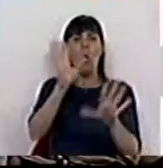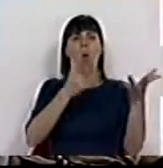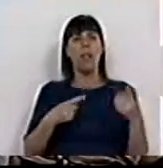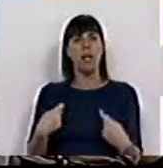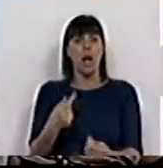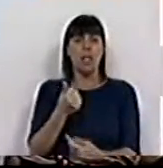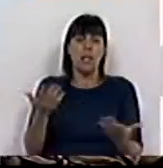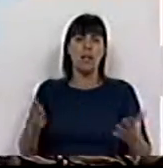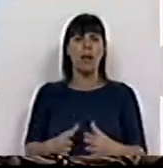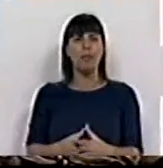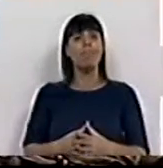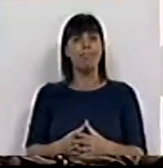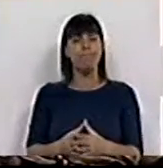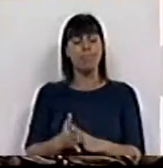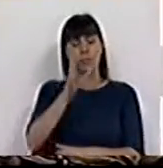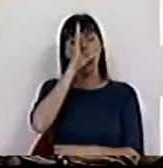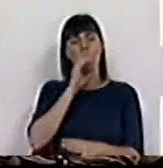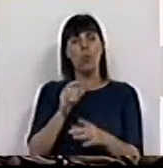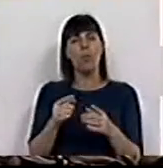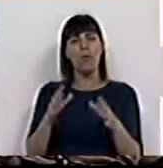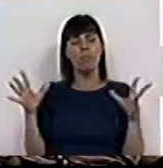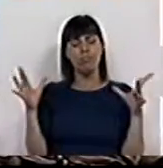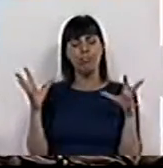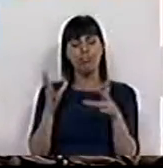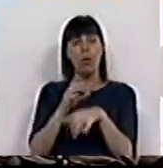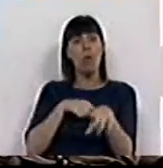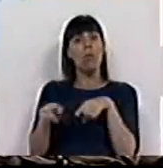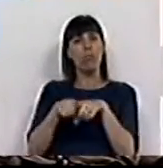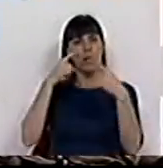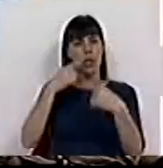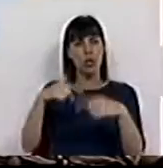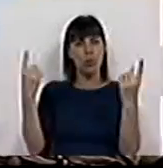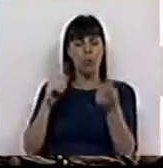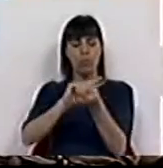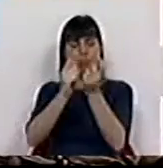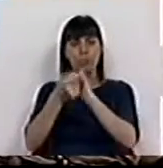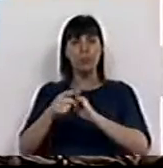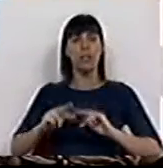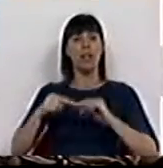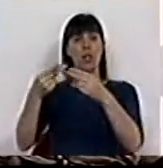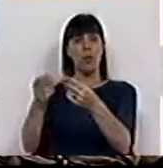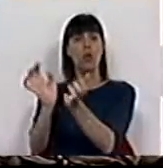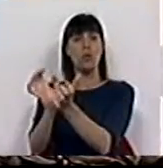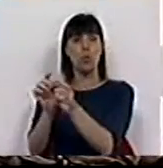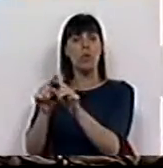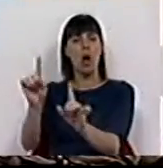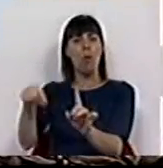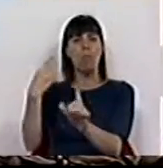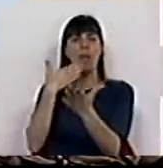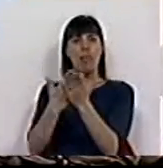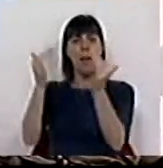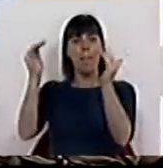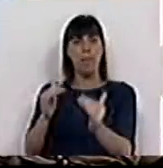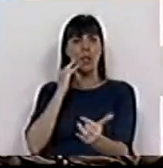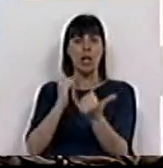gastar o seu dinheiro. E à medida que o Governo vai desmontando as políticas públicas e transferências sociais que permitiram reduzir